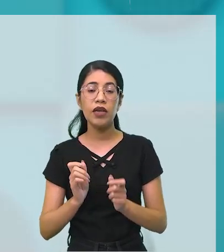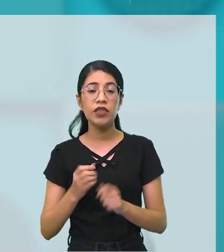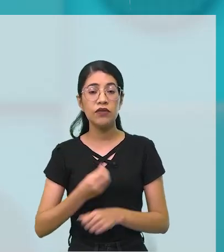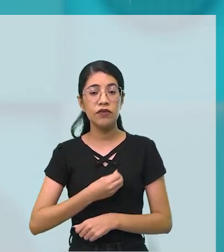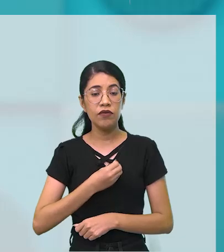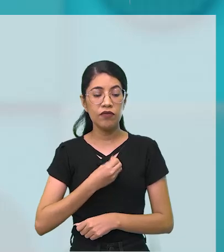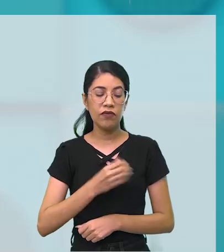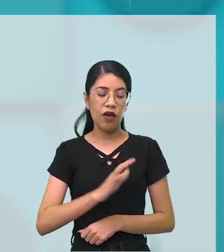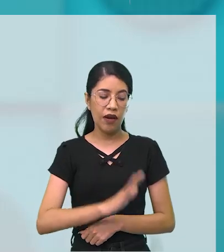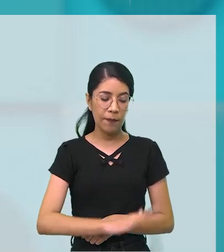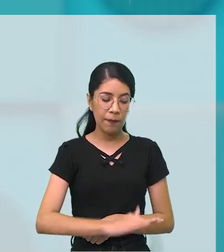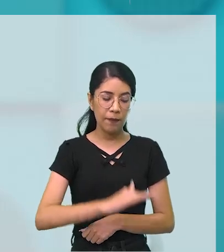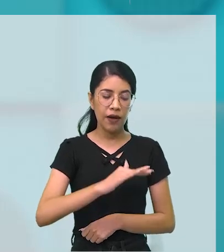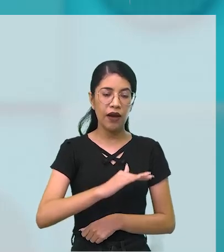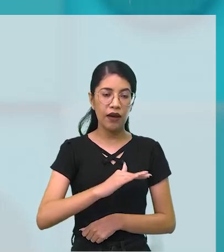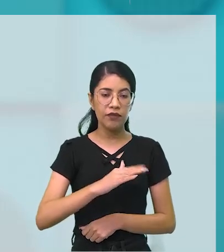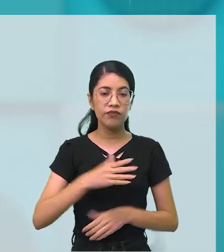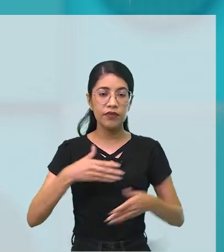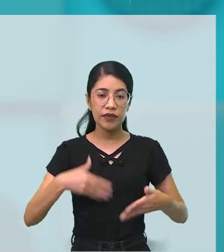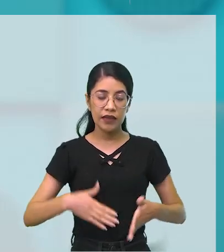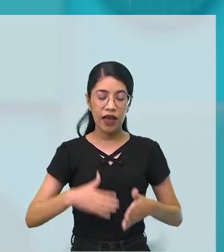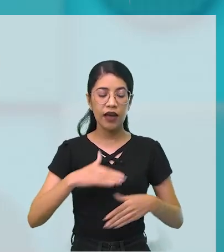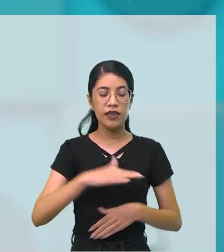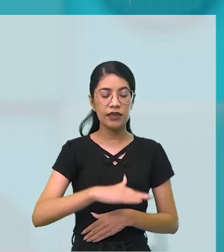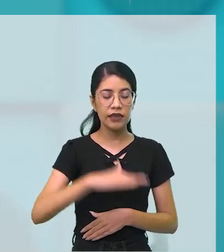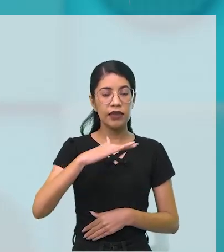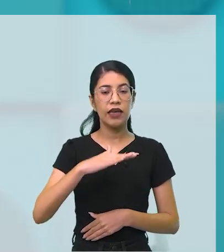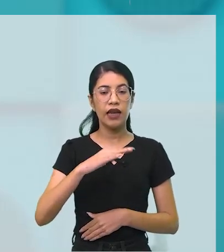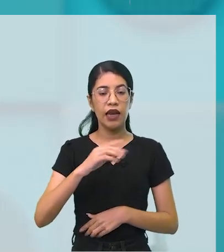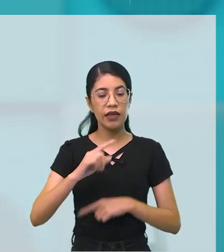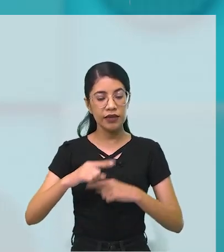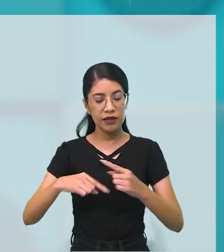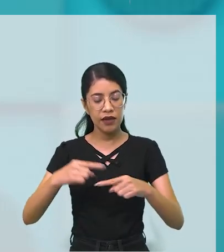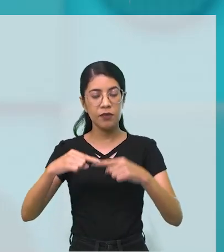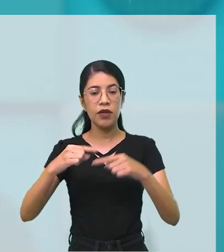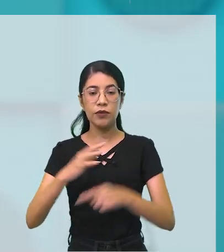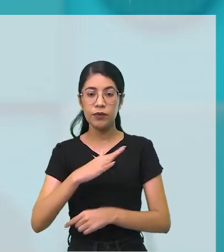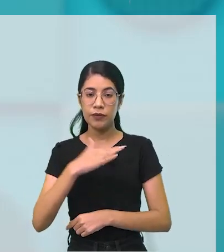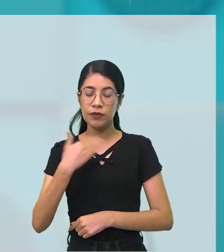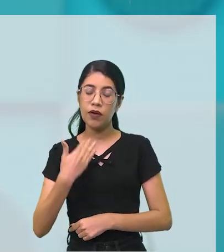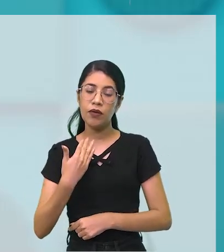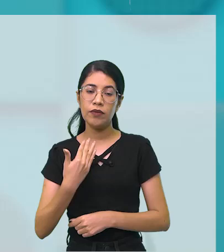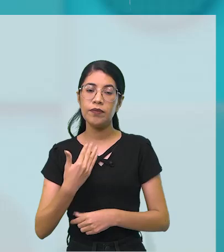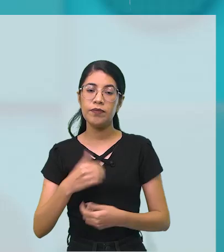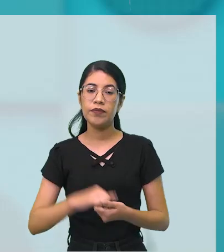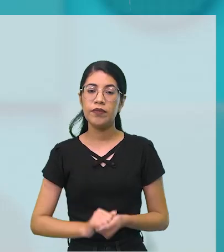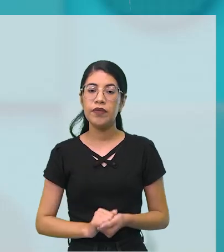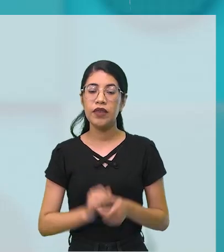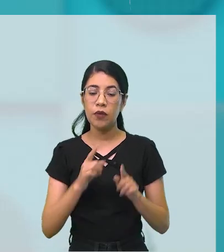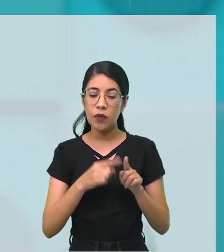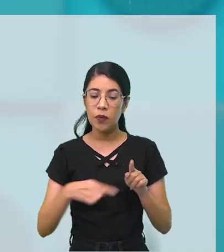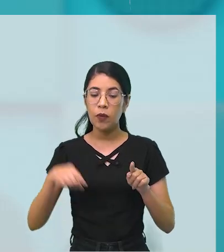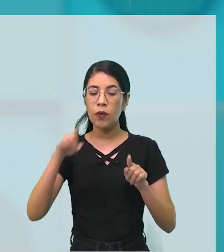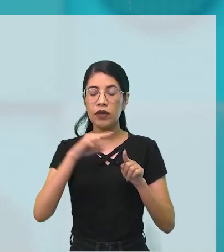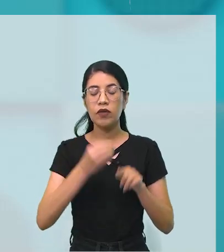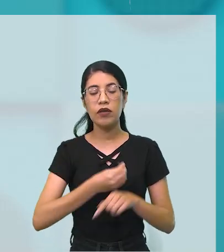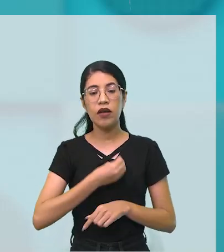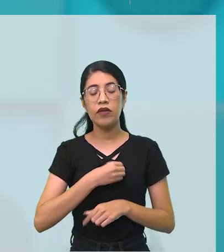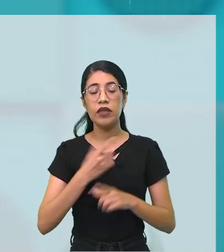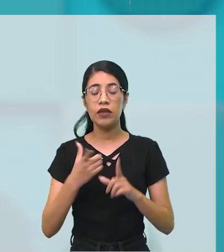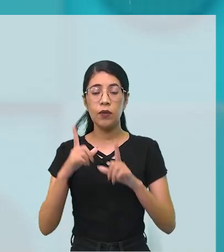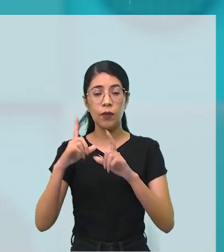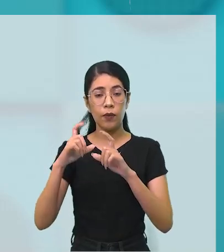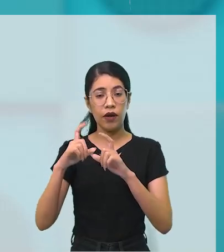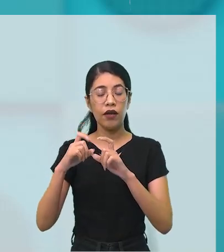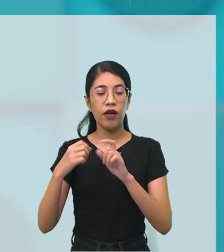A gente cresce, reproduz e morre, a lei da vida, certo? E aí o retrato, o poema Retrato,